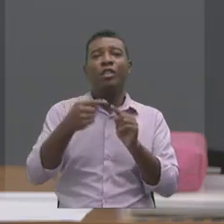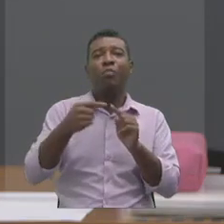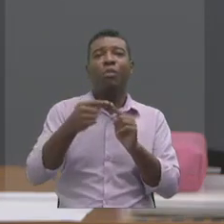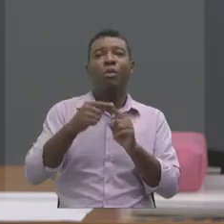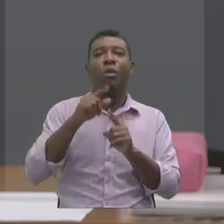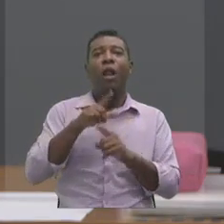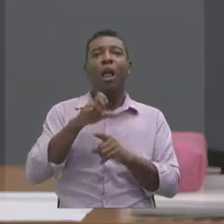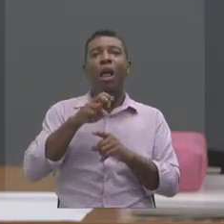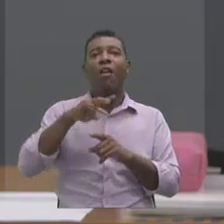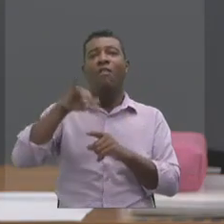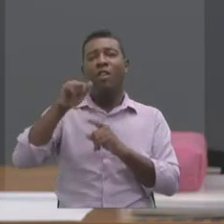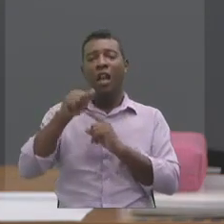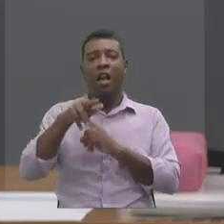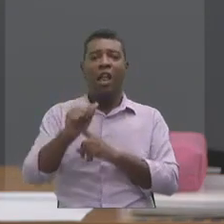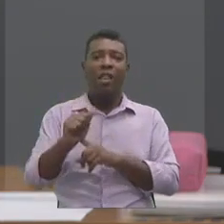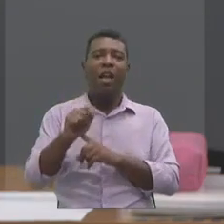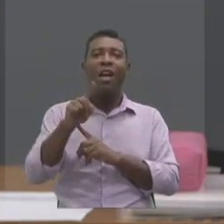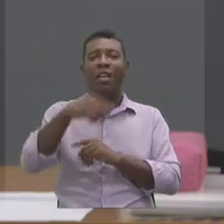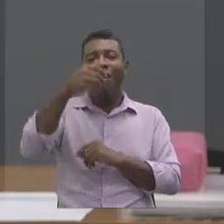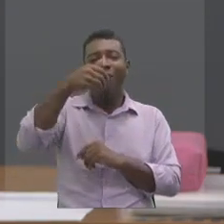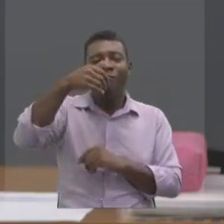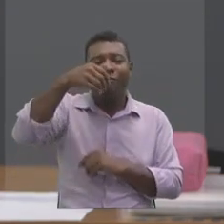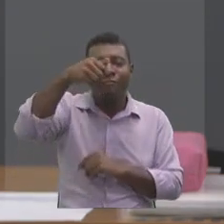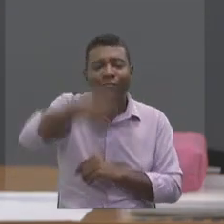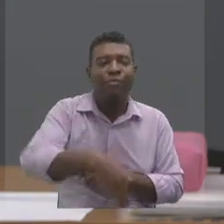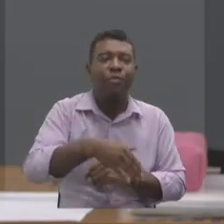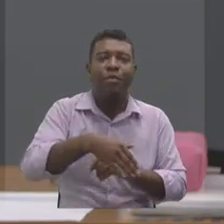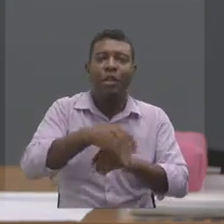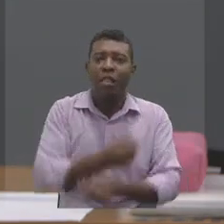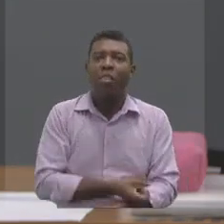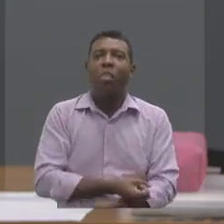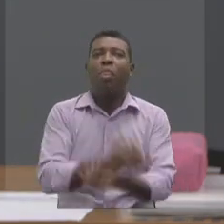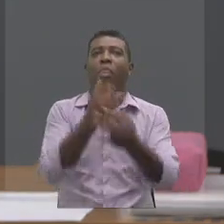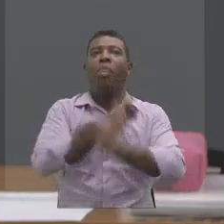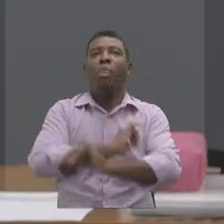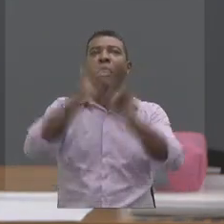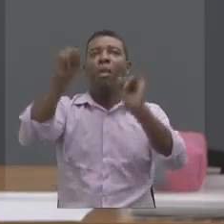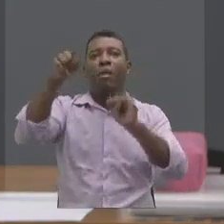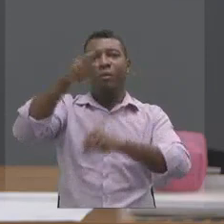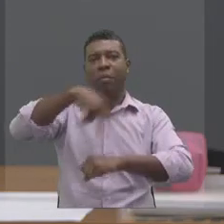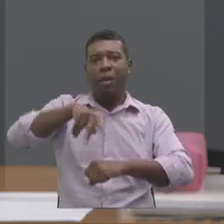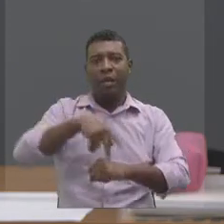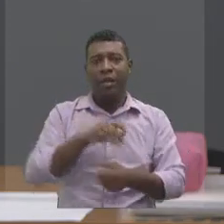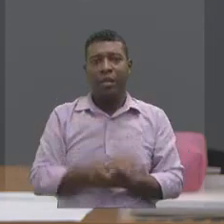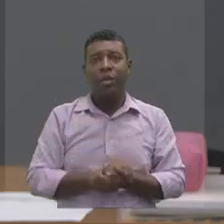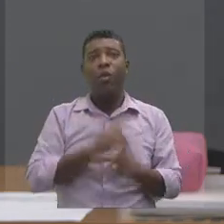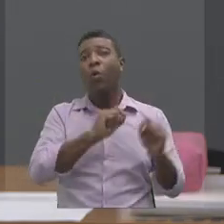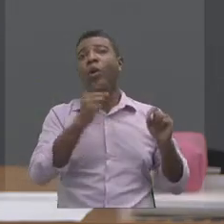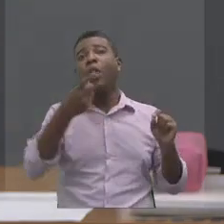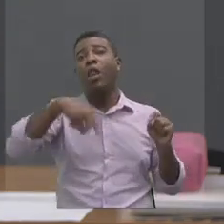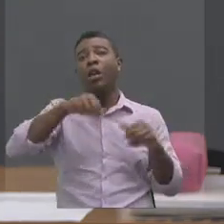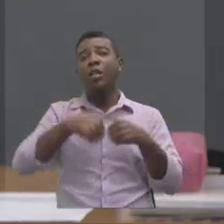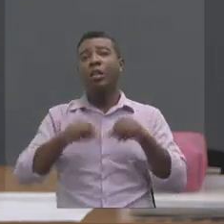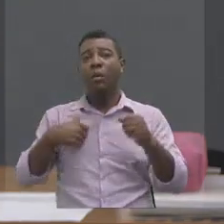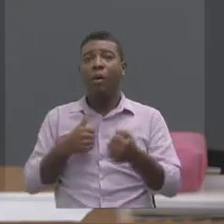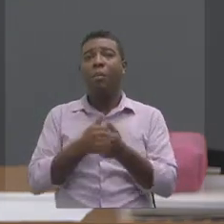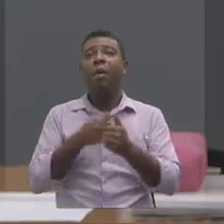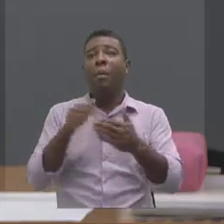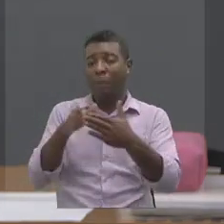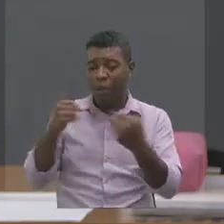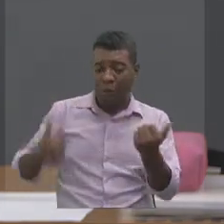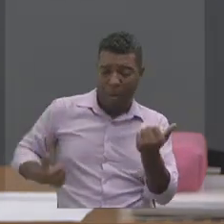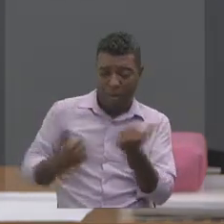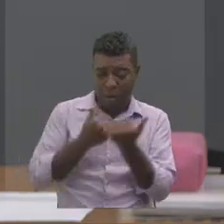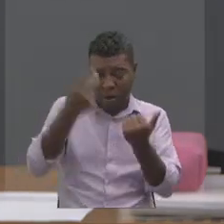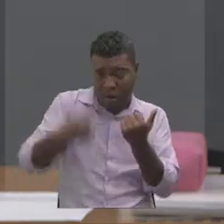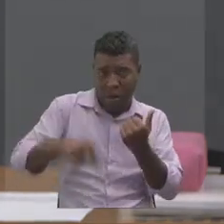à questão né das da da malha Ferroviária né O que a gente tem acompanhado de perto também pedir um apoio aqui dessa casa em relação